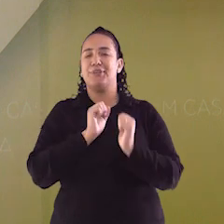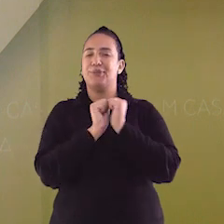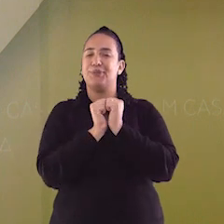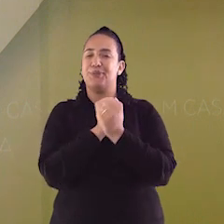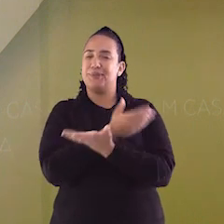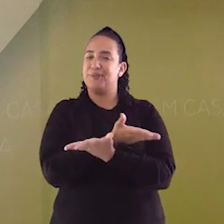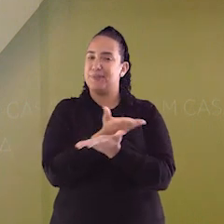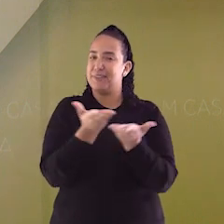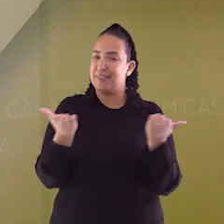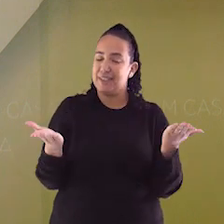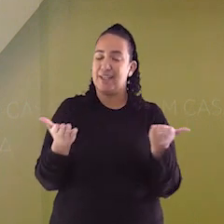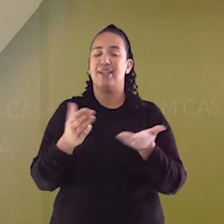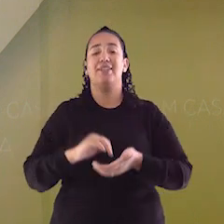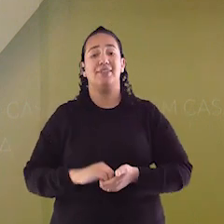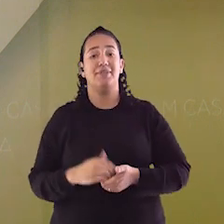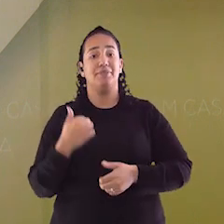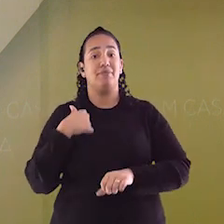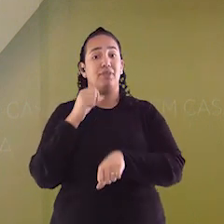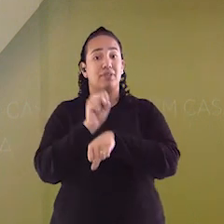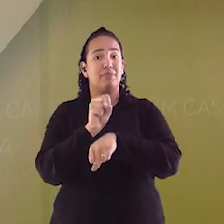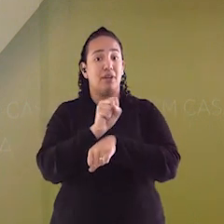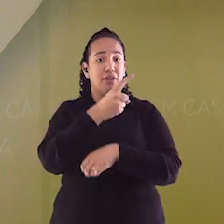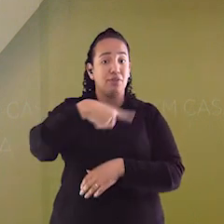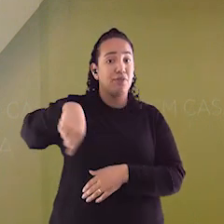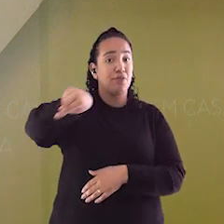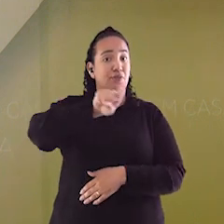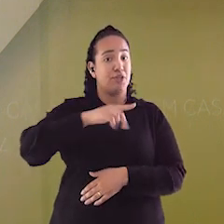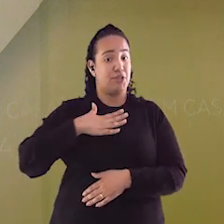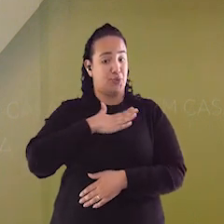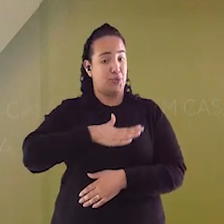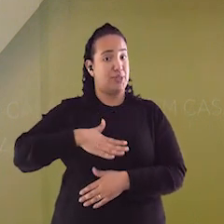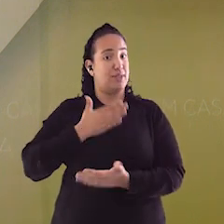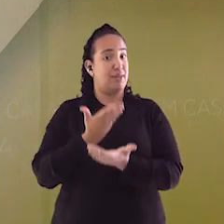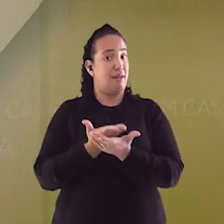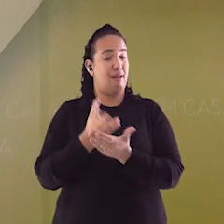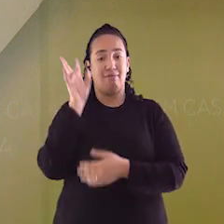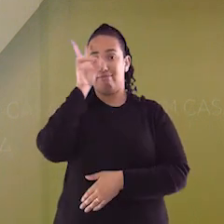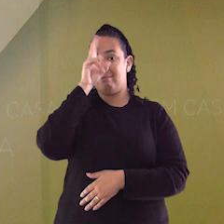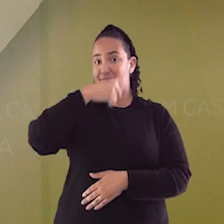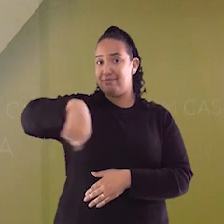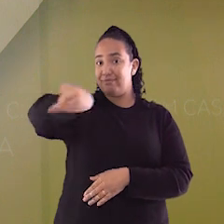enorme estar aqui com vocês e eu espero que vocês tenham gostado.